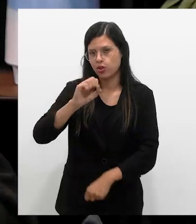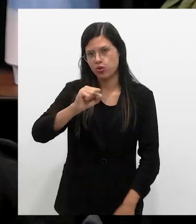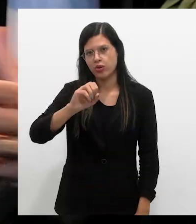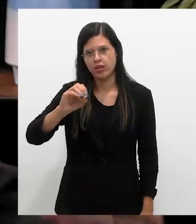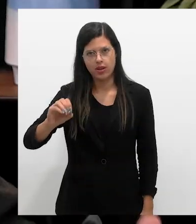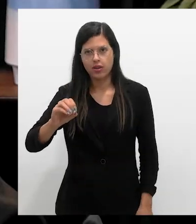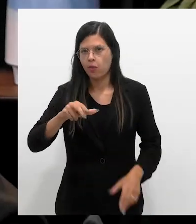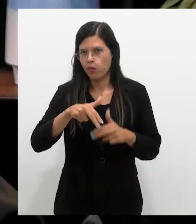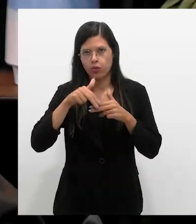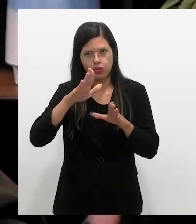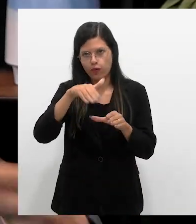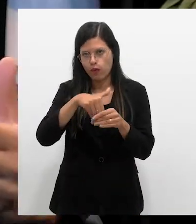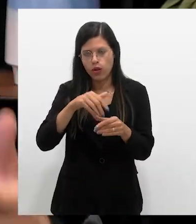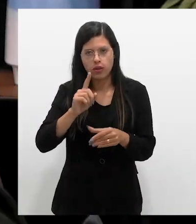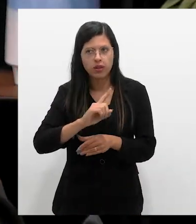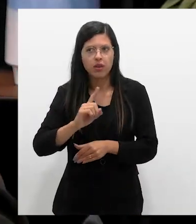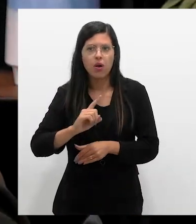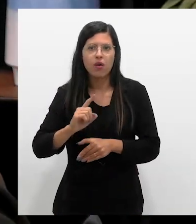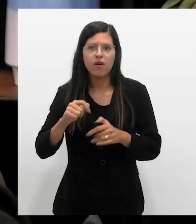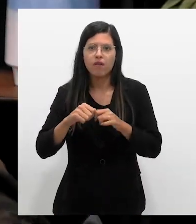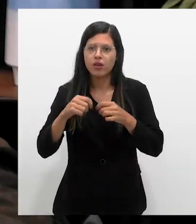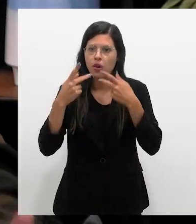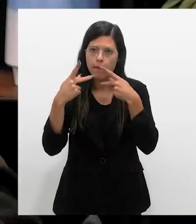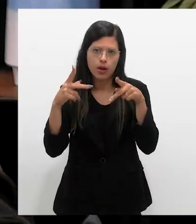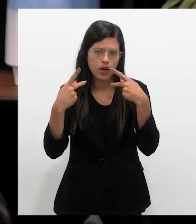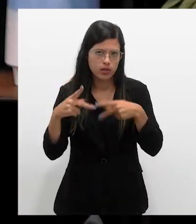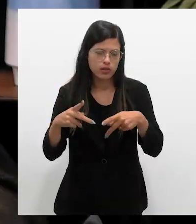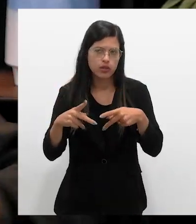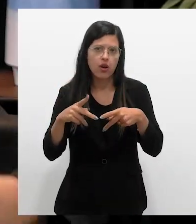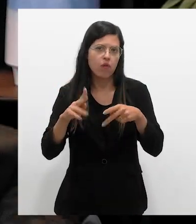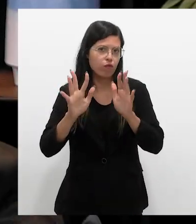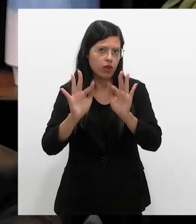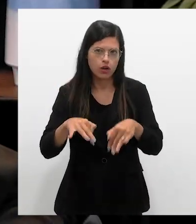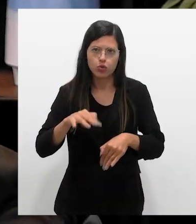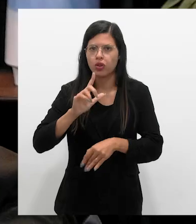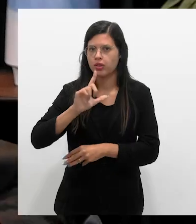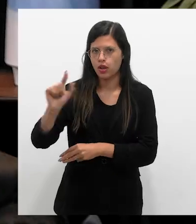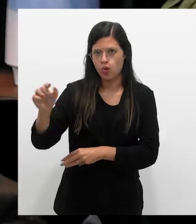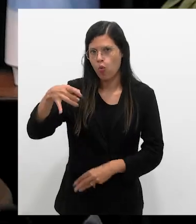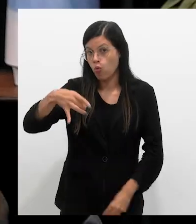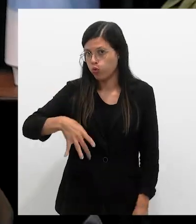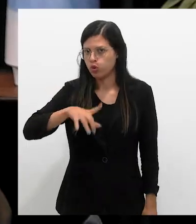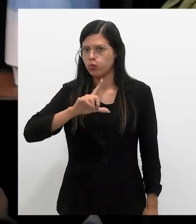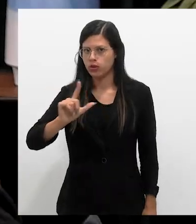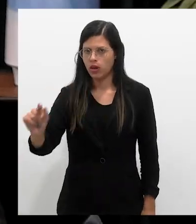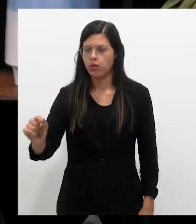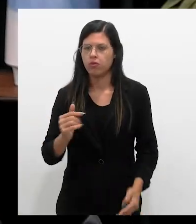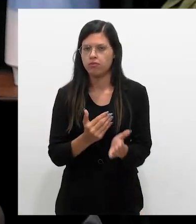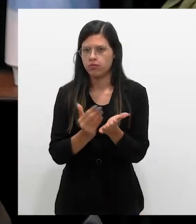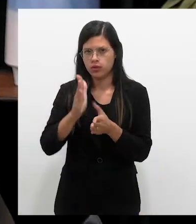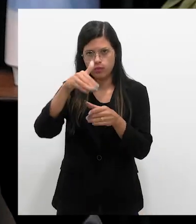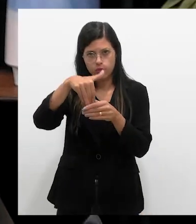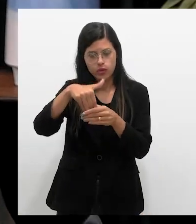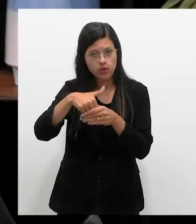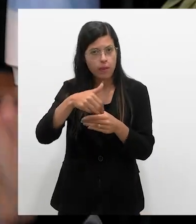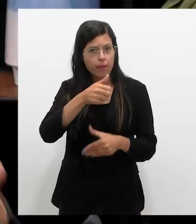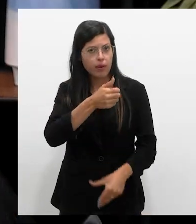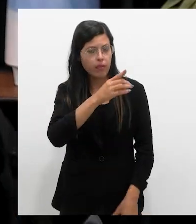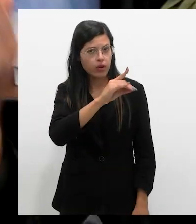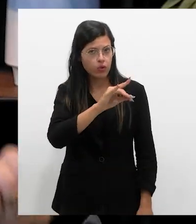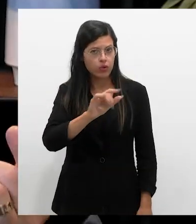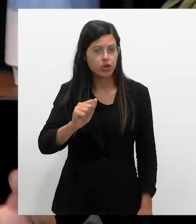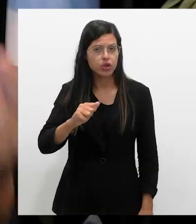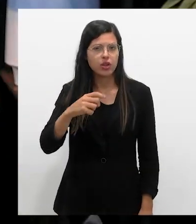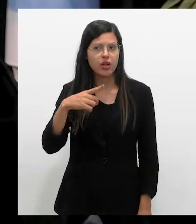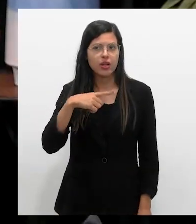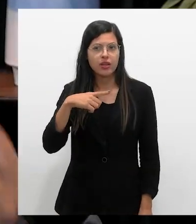uma reflexão para os cardeais e terminou, se retirou. Ele foi o último a se retirar. E aí eles começam a votação do